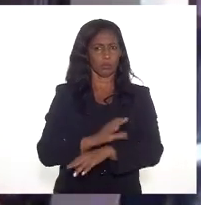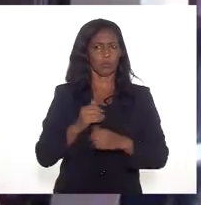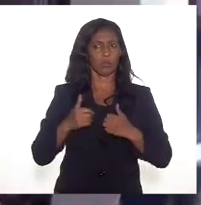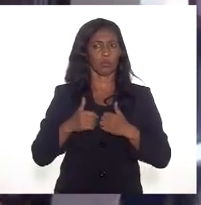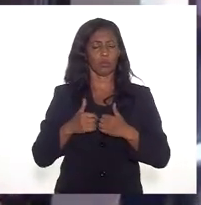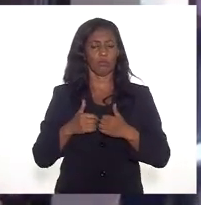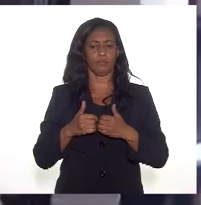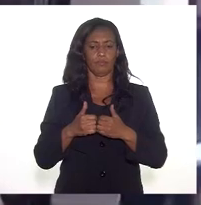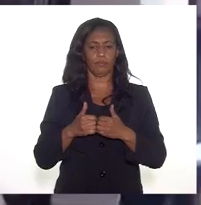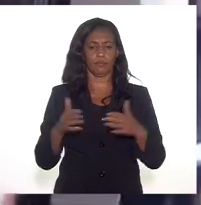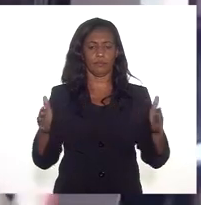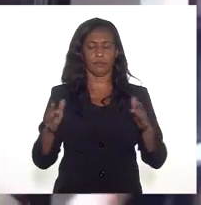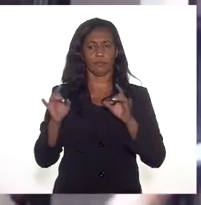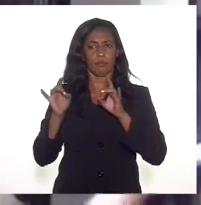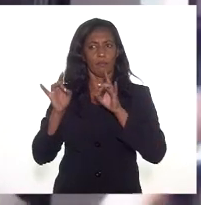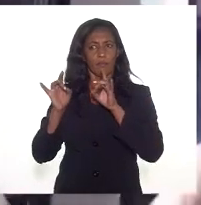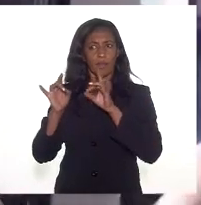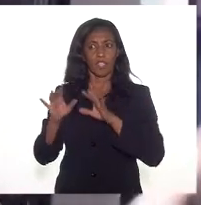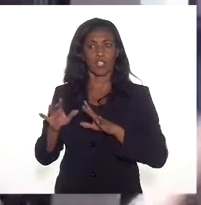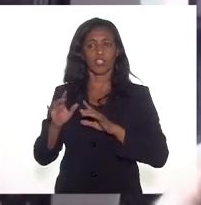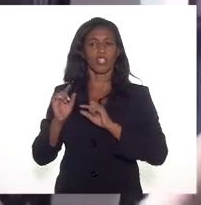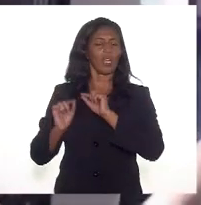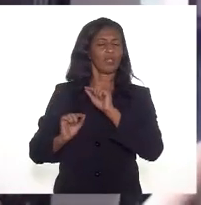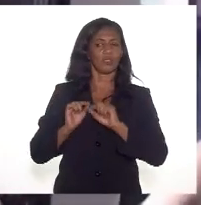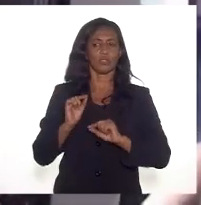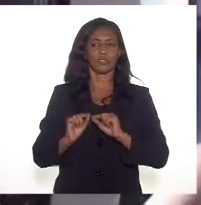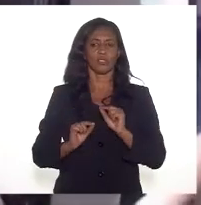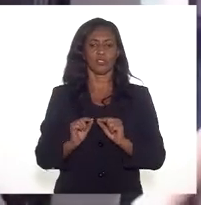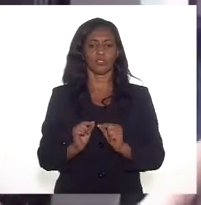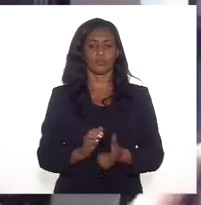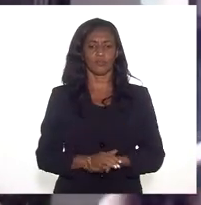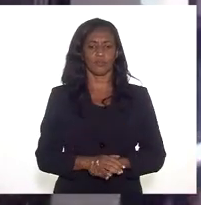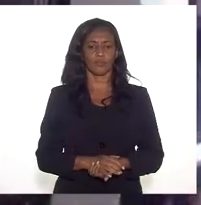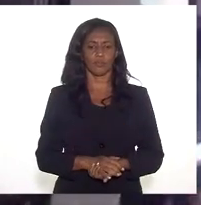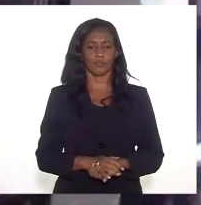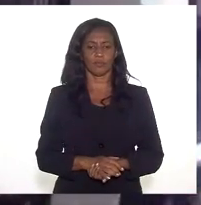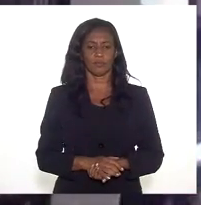a deixar de ser